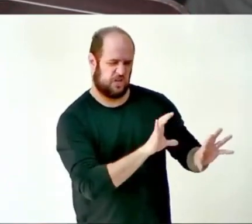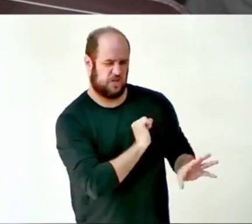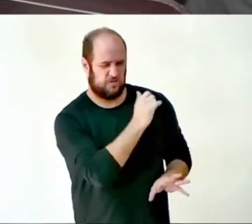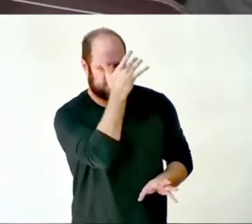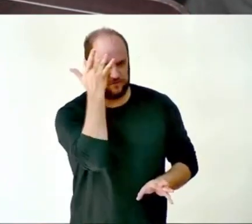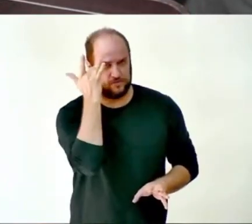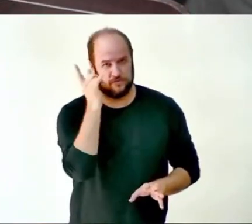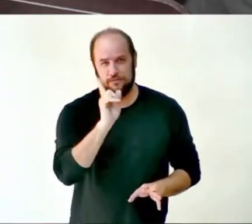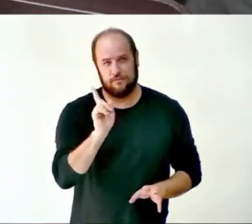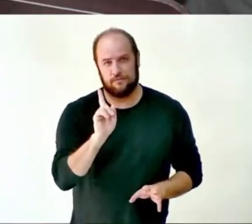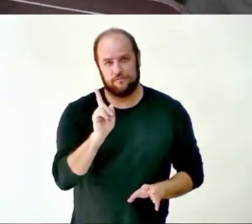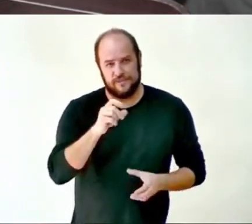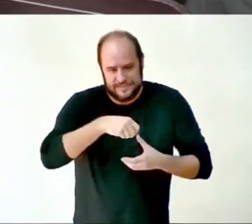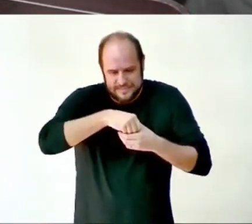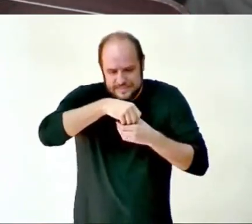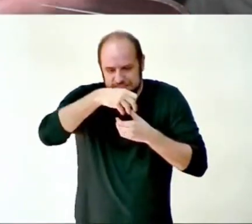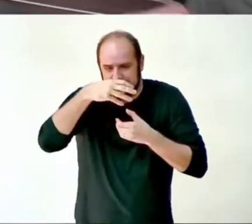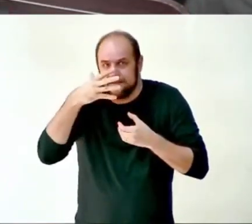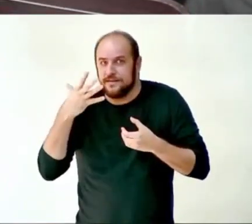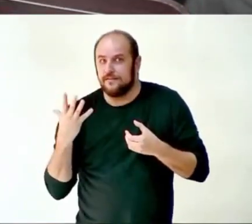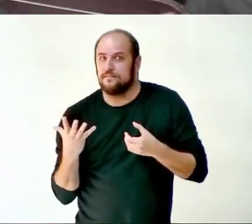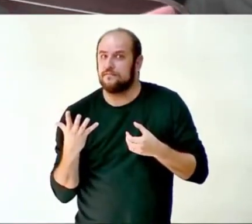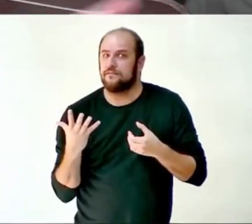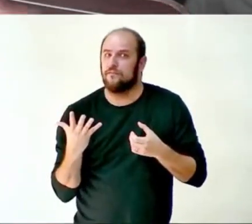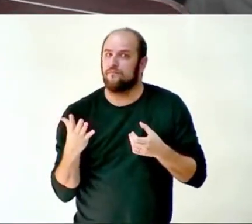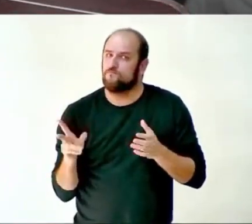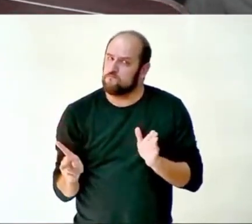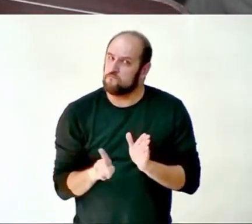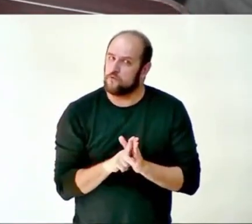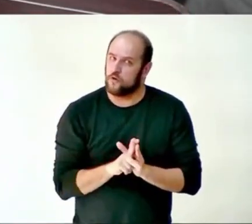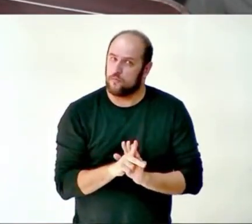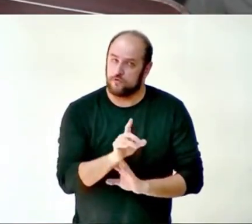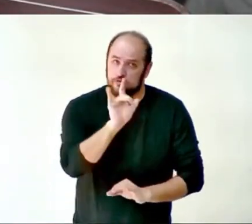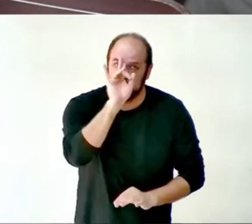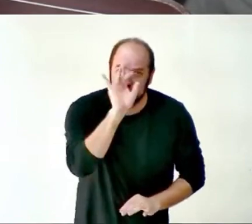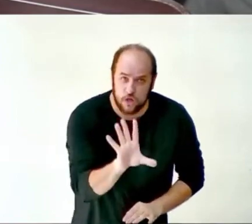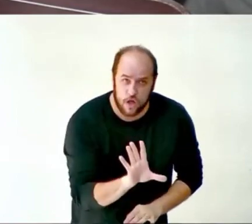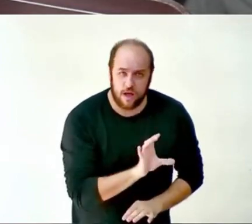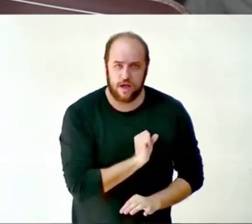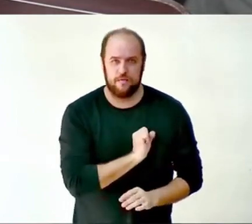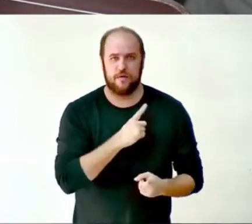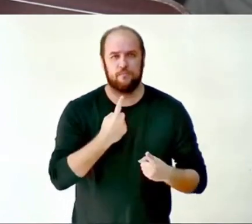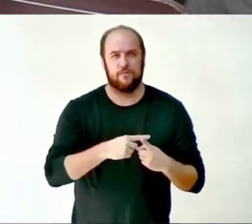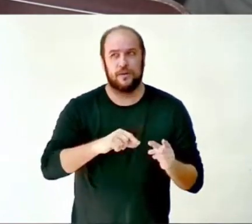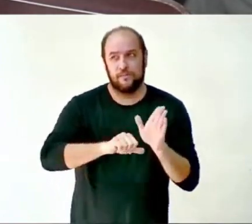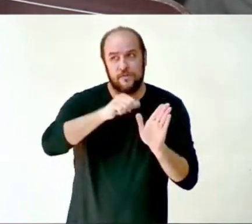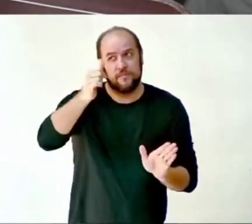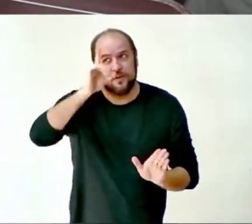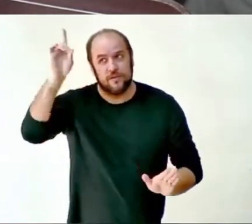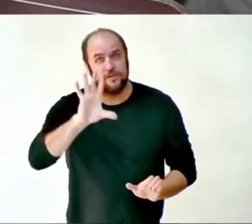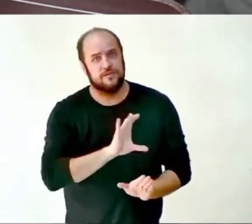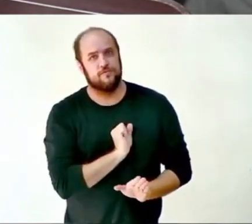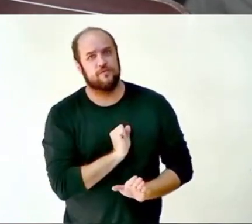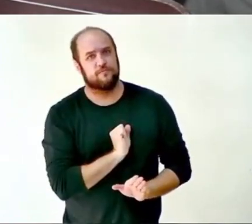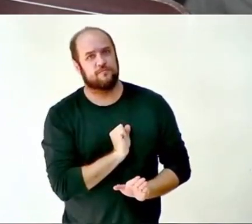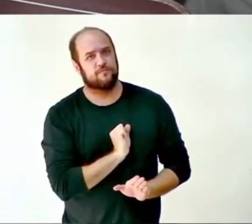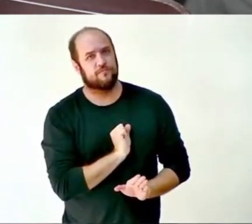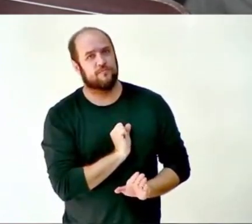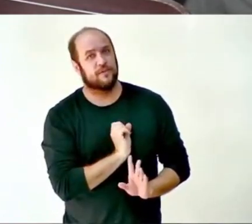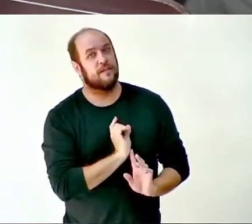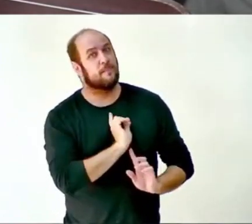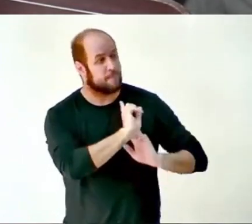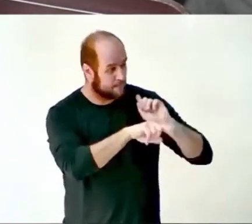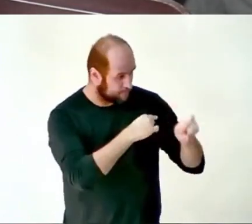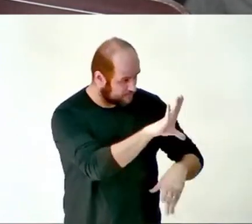ser. O amor ou está ou não está. Você só ama porque foi amado antes. É o que João diz, 1 de João